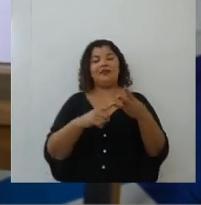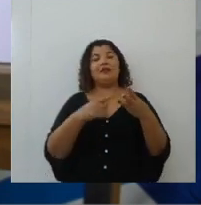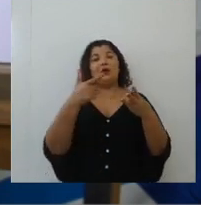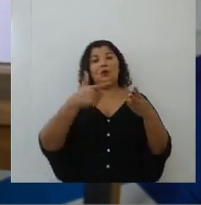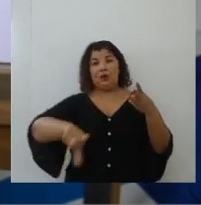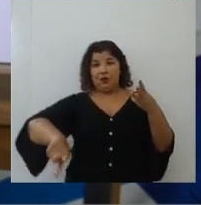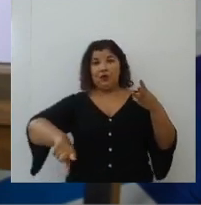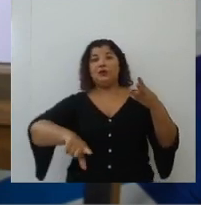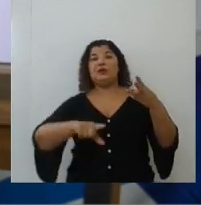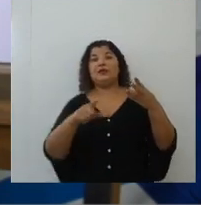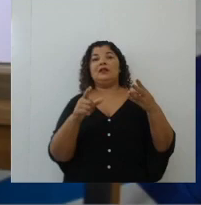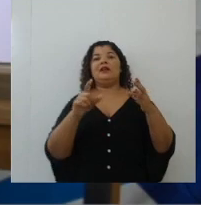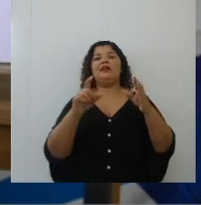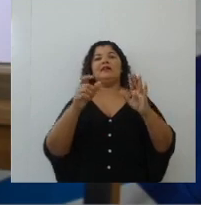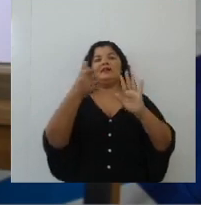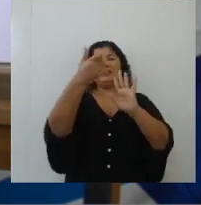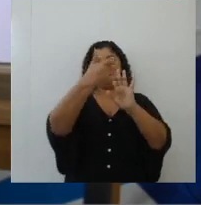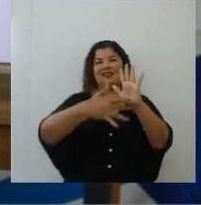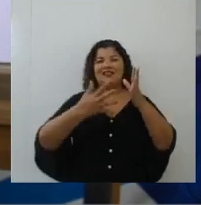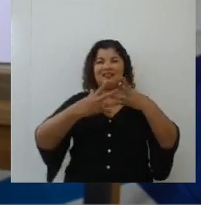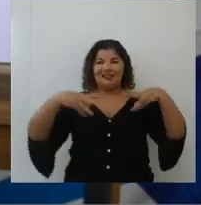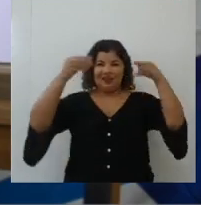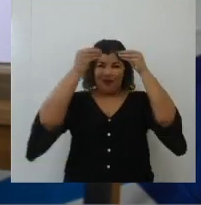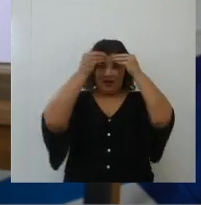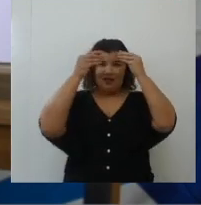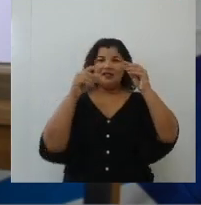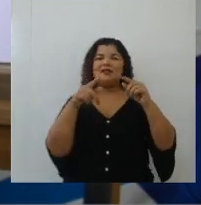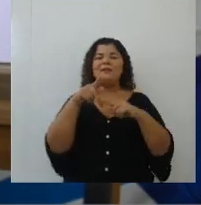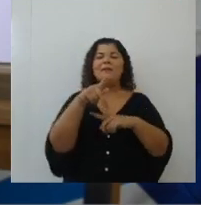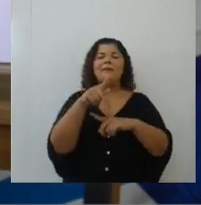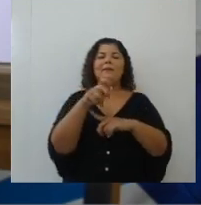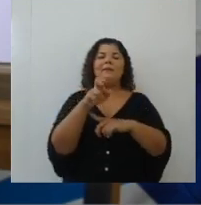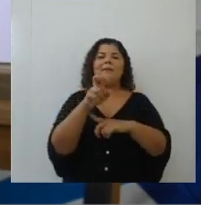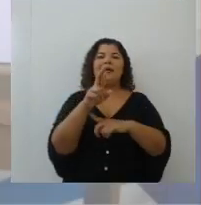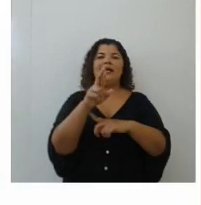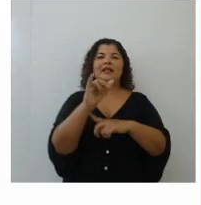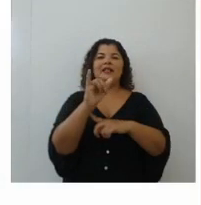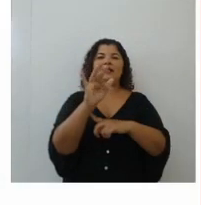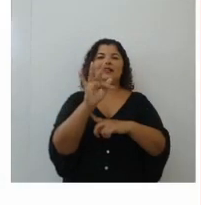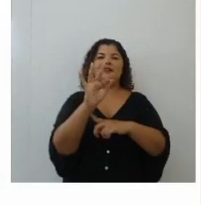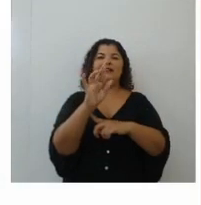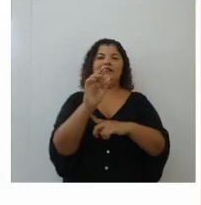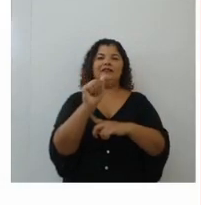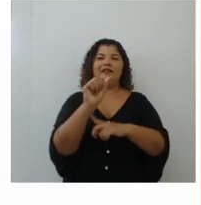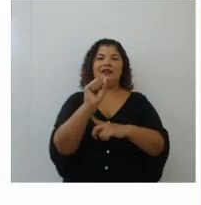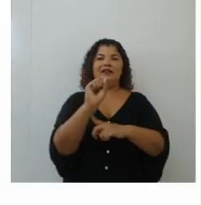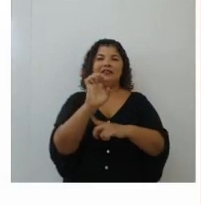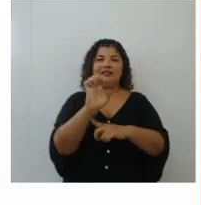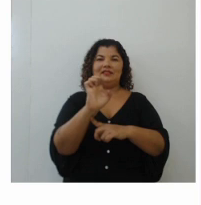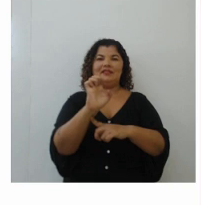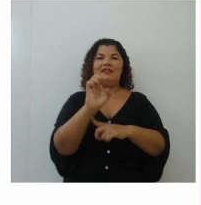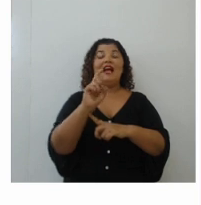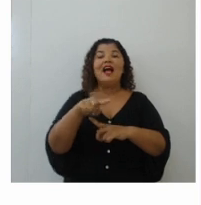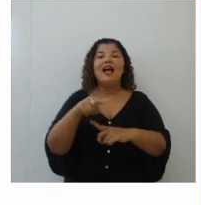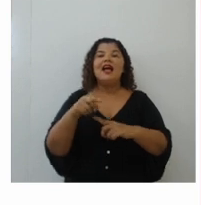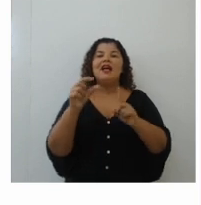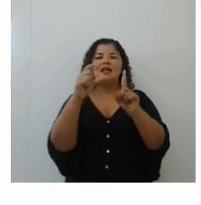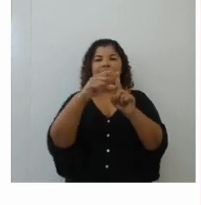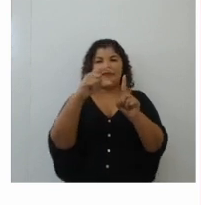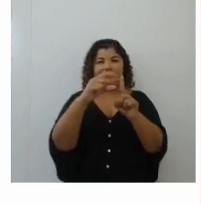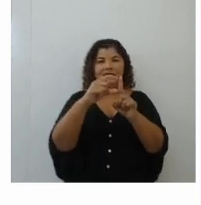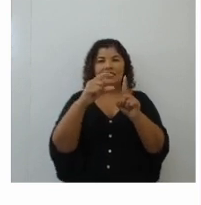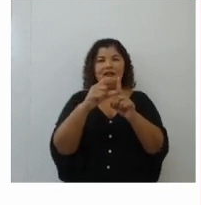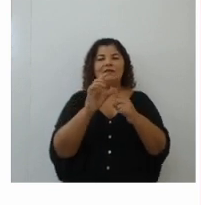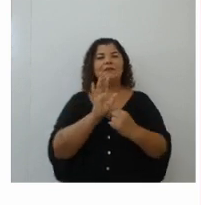linguagem. A gente tem aqui, ó. Perífrase. Essa é um pouquinho, né? Tem uns detalhes nela. Olha lá. É uma expressão que